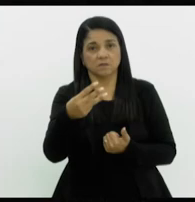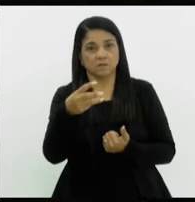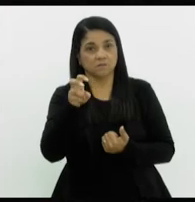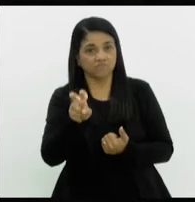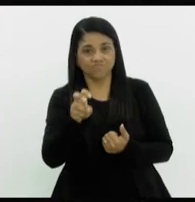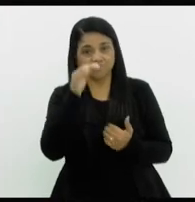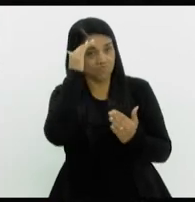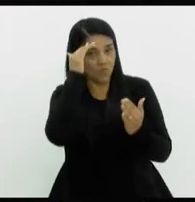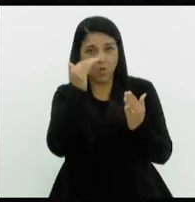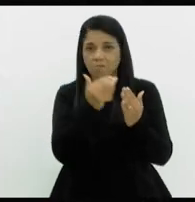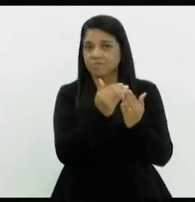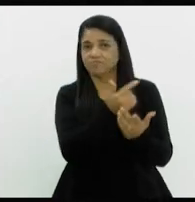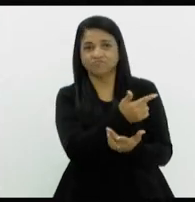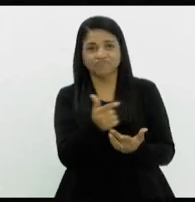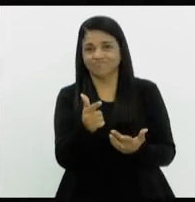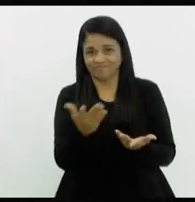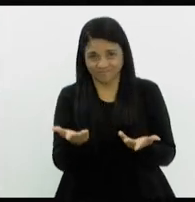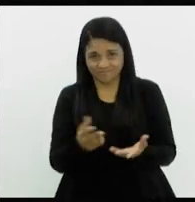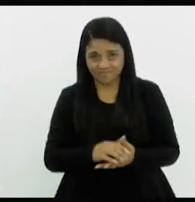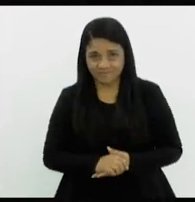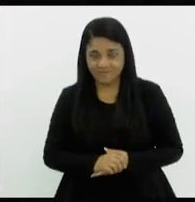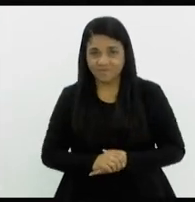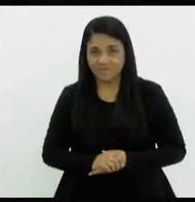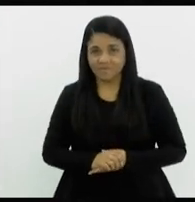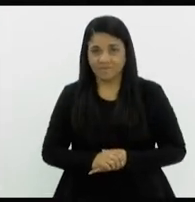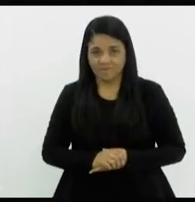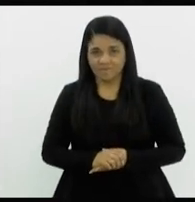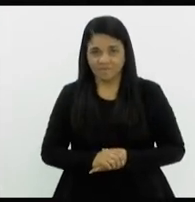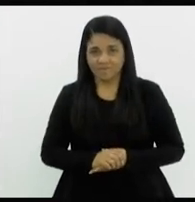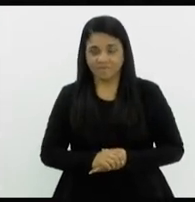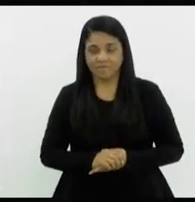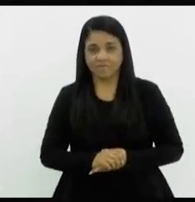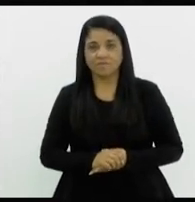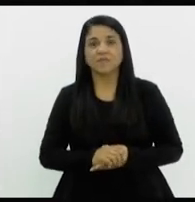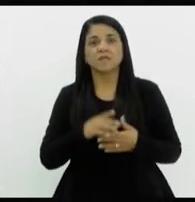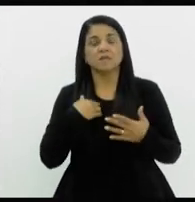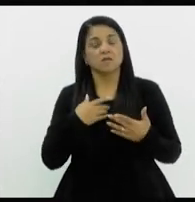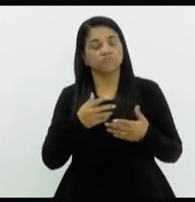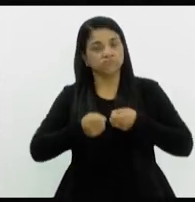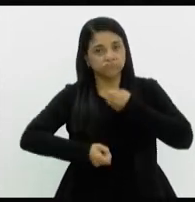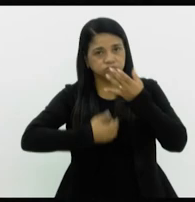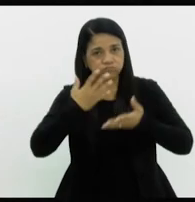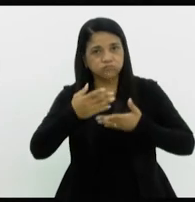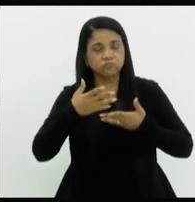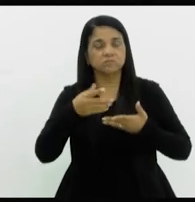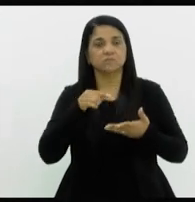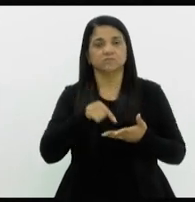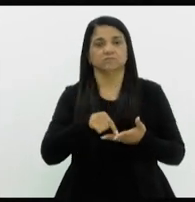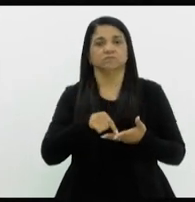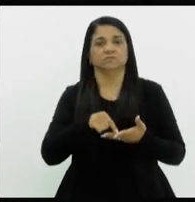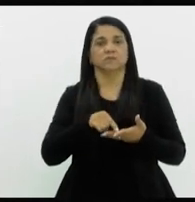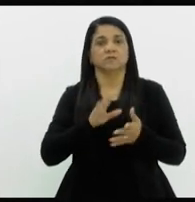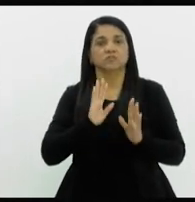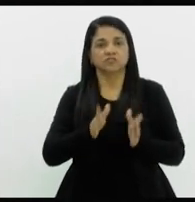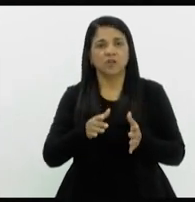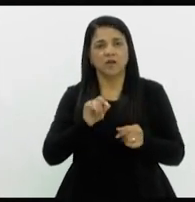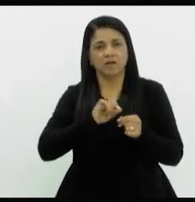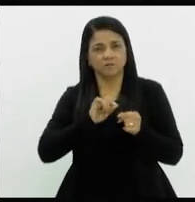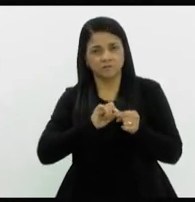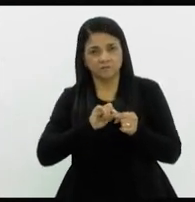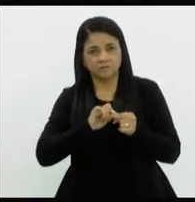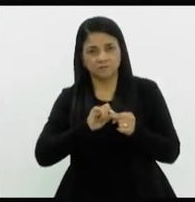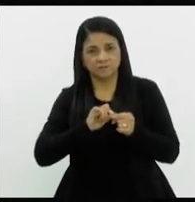essa instituição. Quero colocar aqui a nossa indignação. Já fizemos